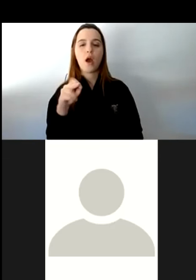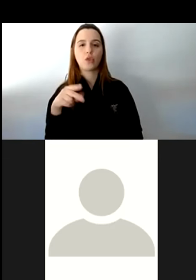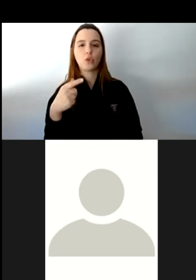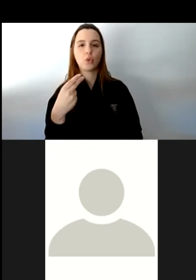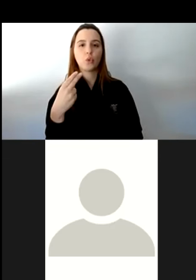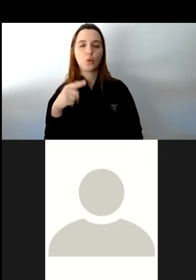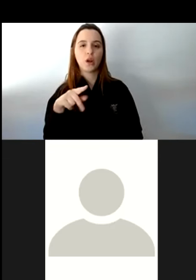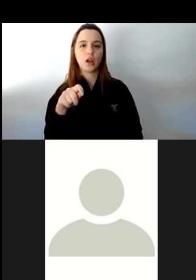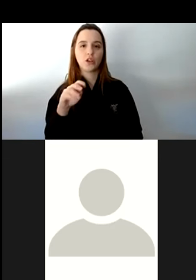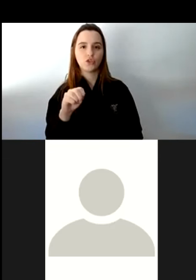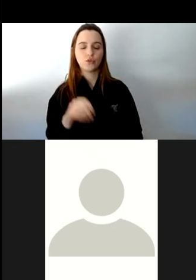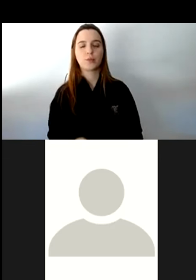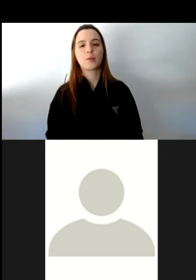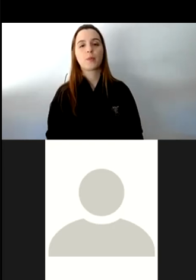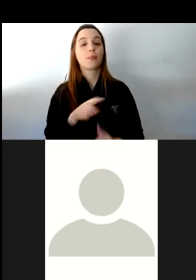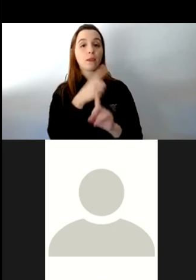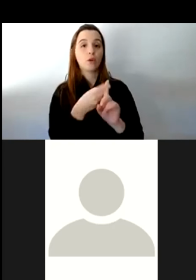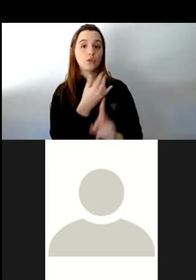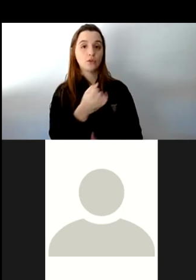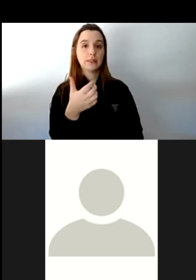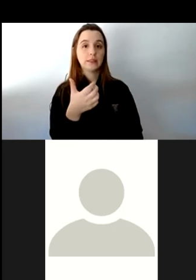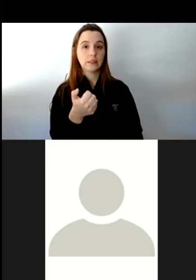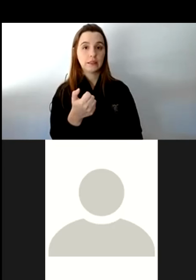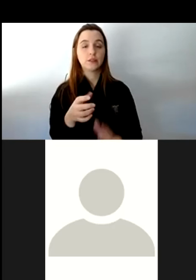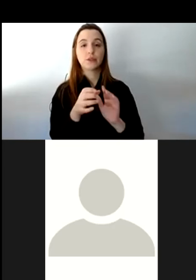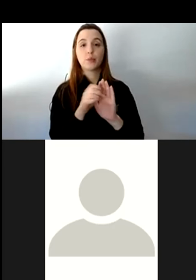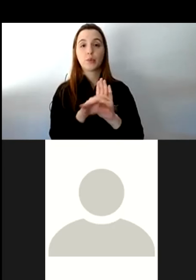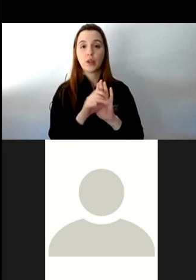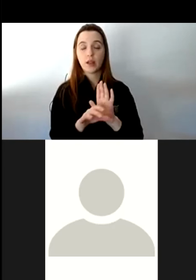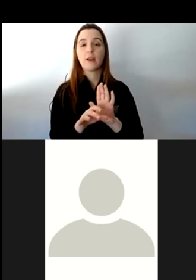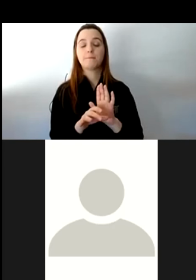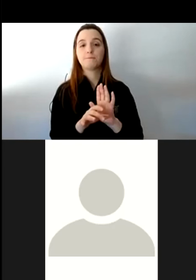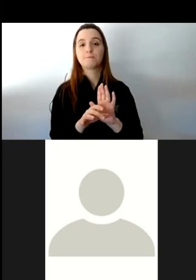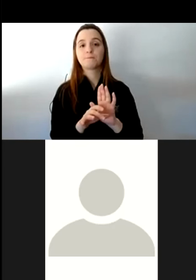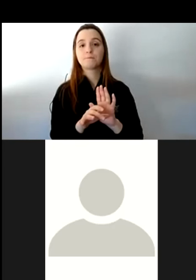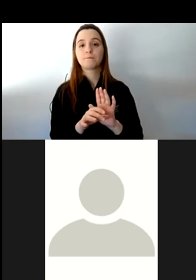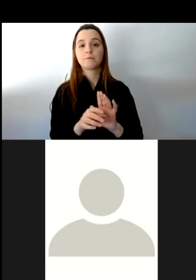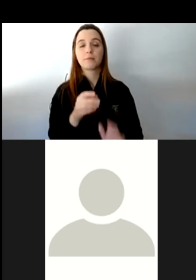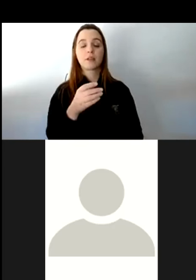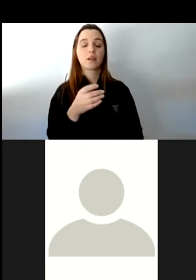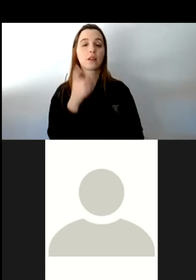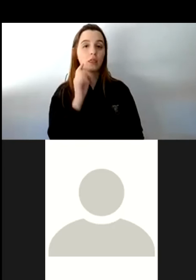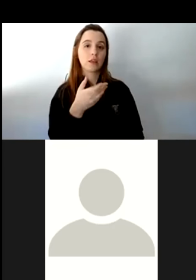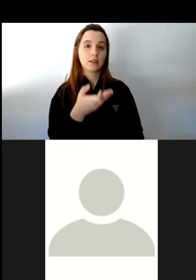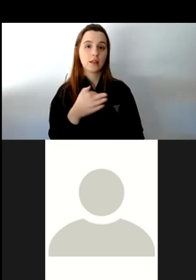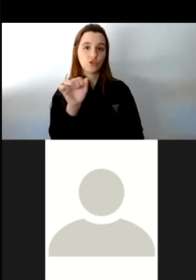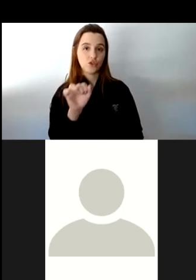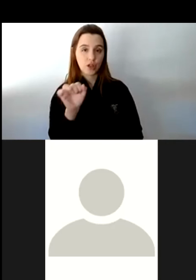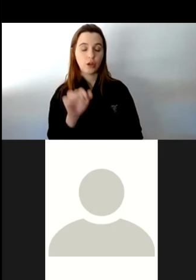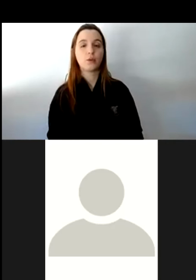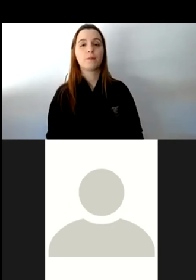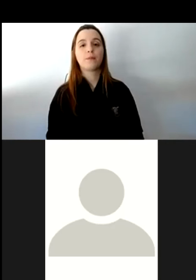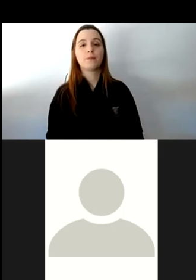Em 2015, a portaria de 7 de janeiro, iniciou-se